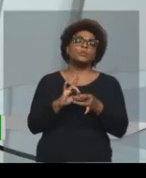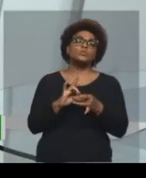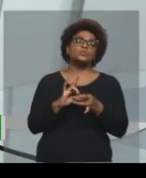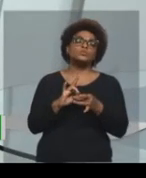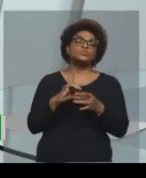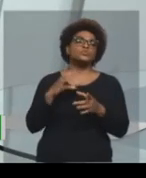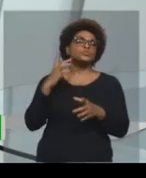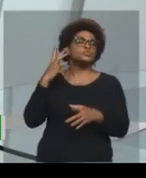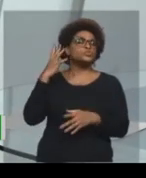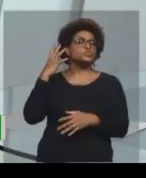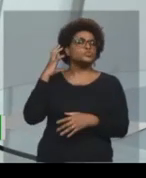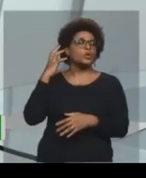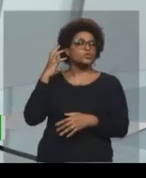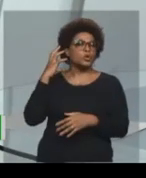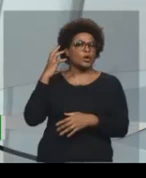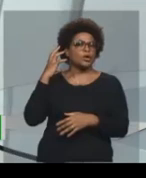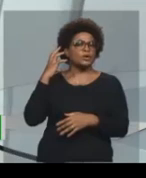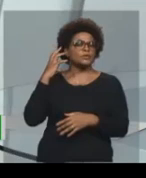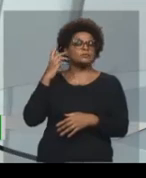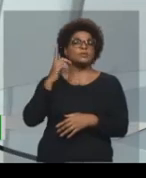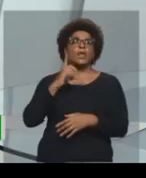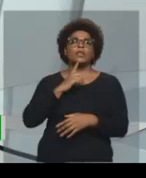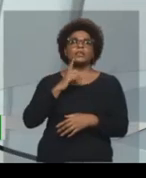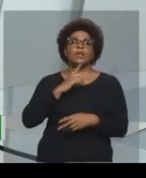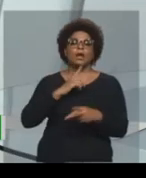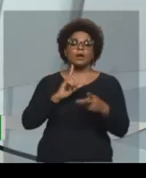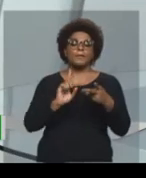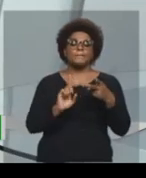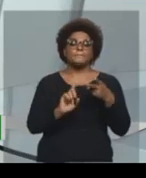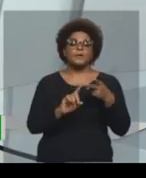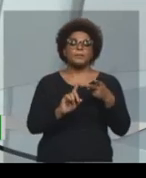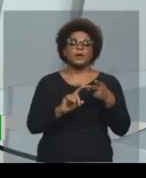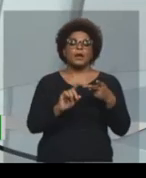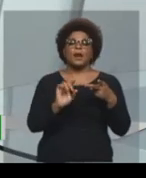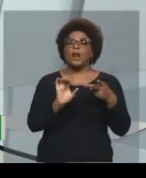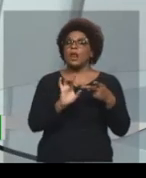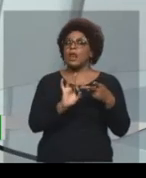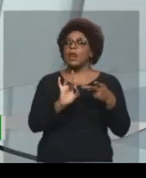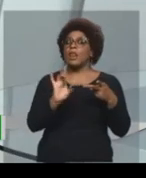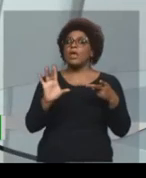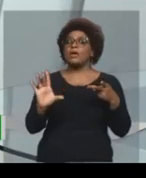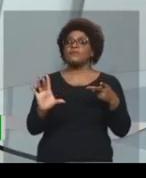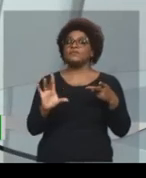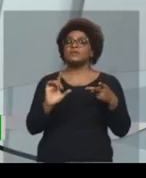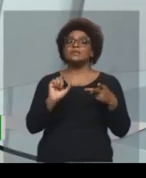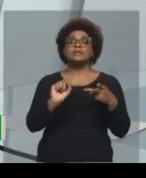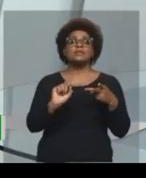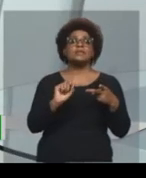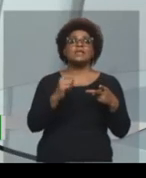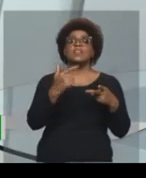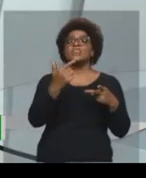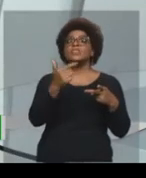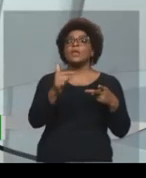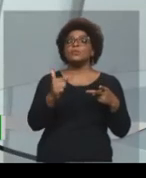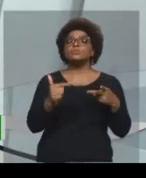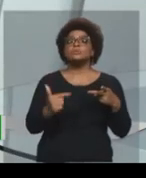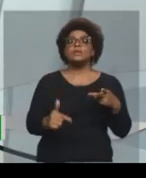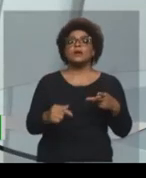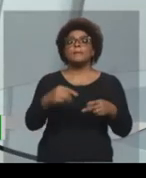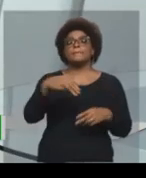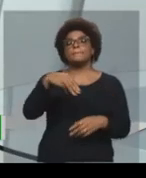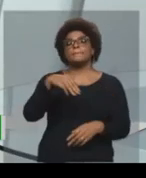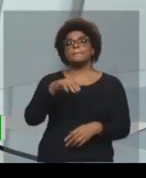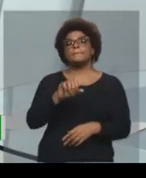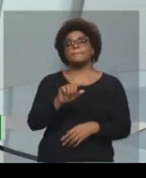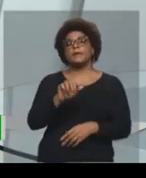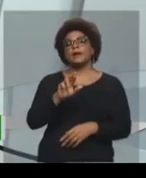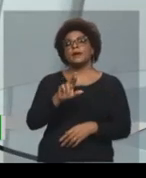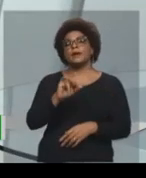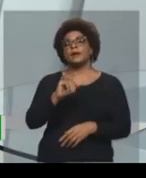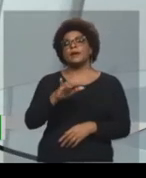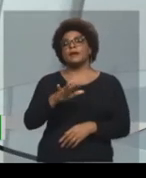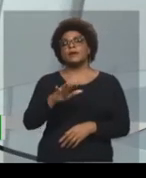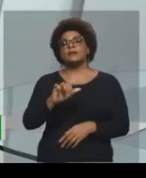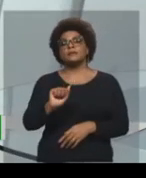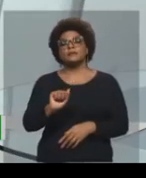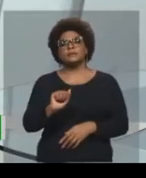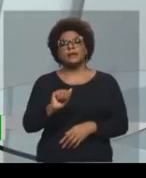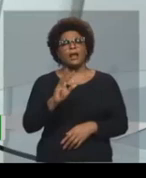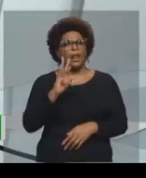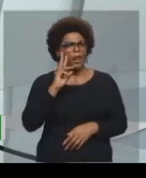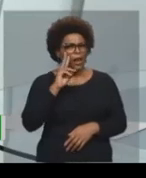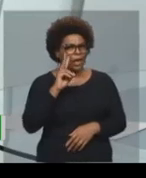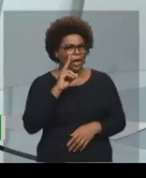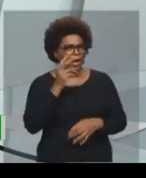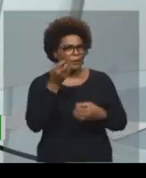versos livres, né, são os versos aí que não tem a métrica, porque vocês devem estar lembrados do soneto.